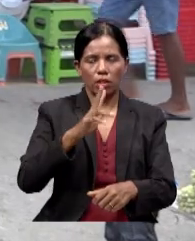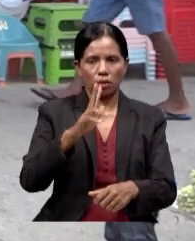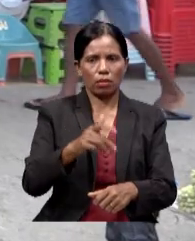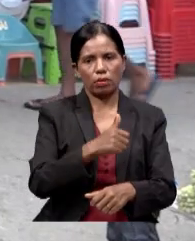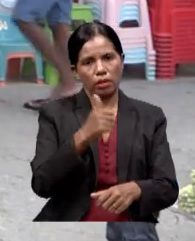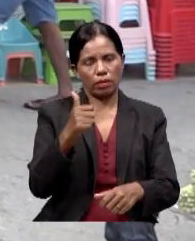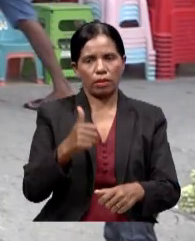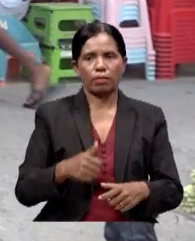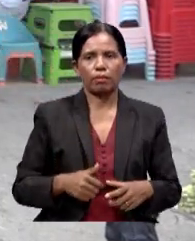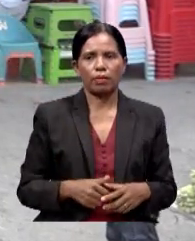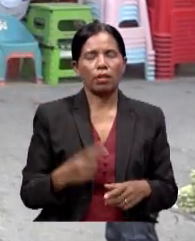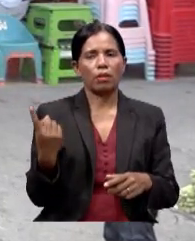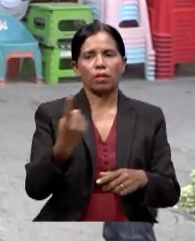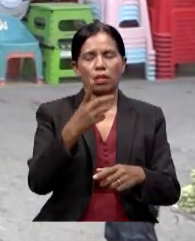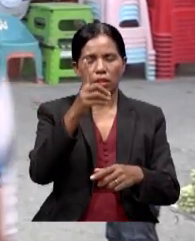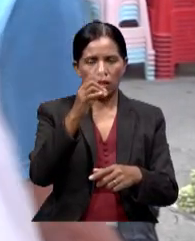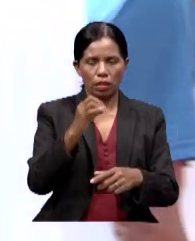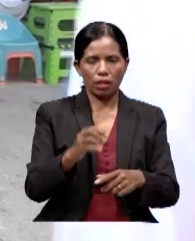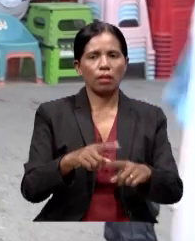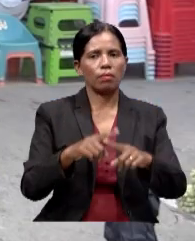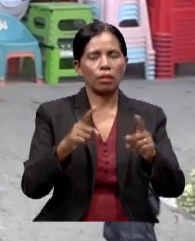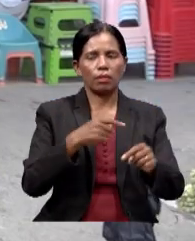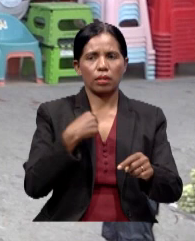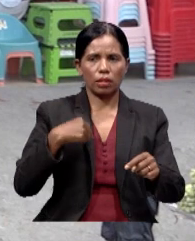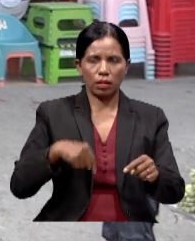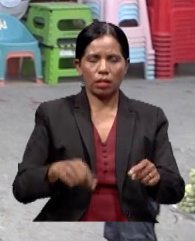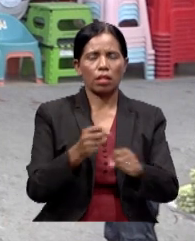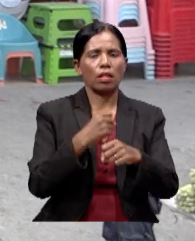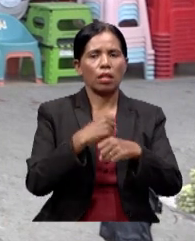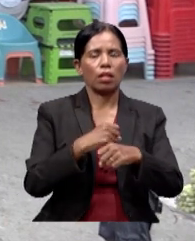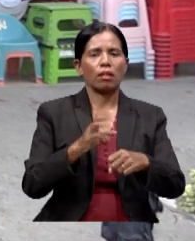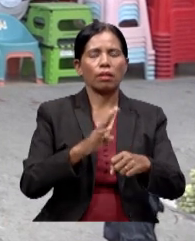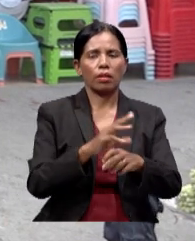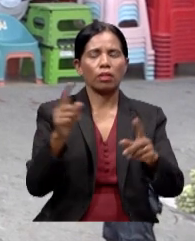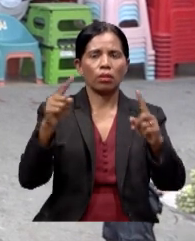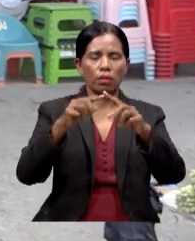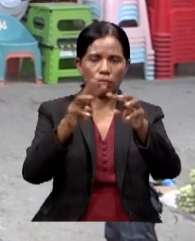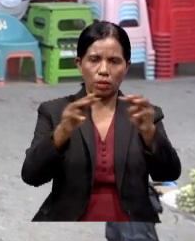Seluktan Laos det iha capital dili mai be sinesira halu negosiu toona iha